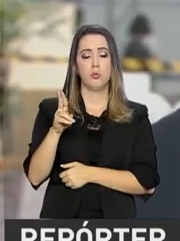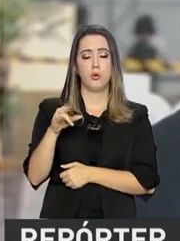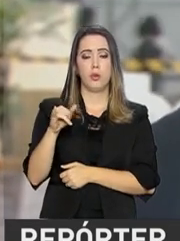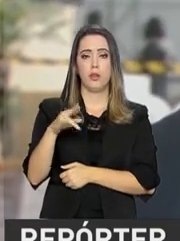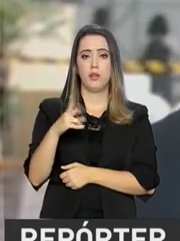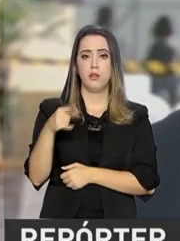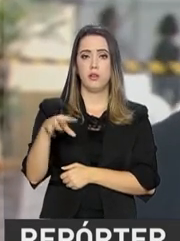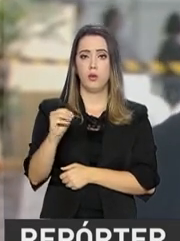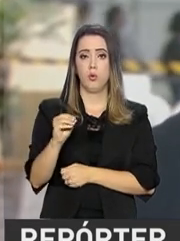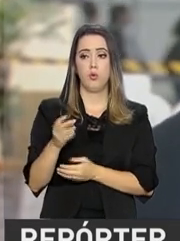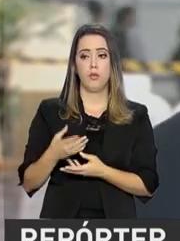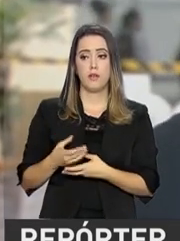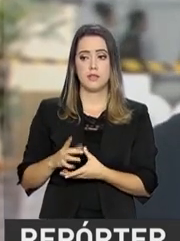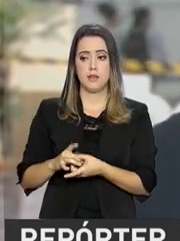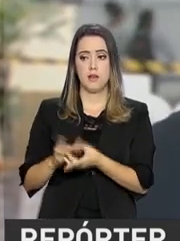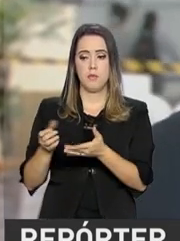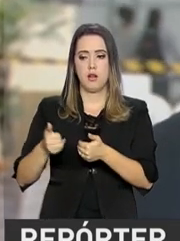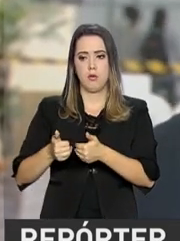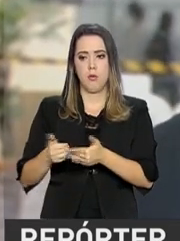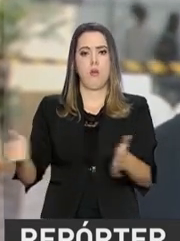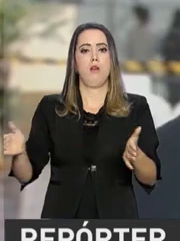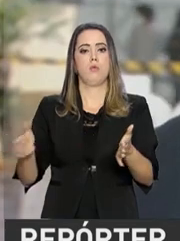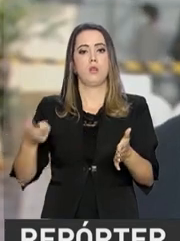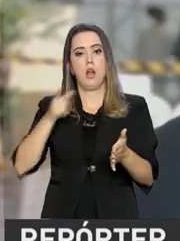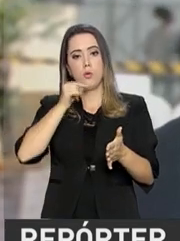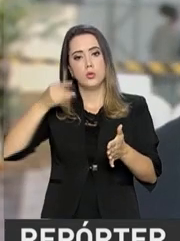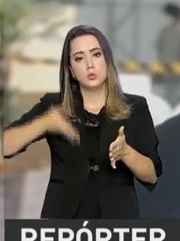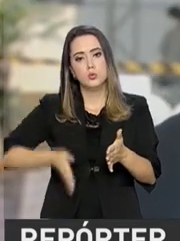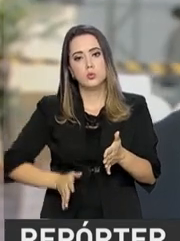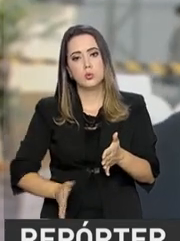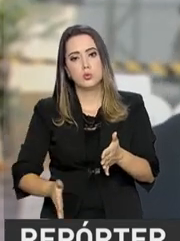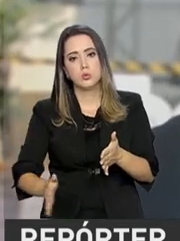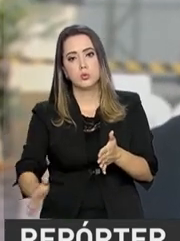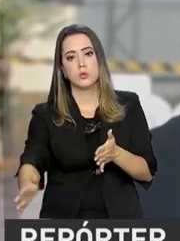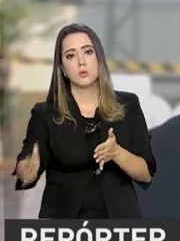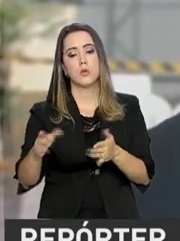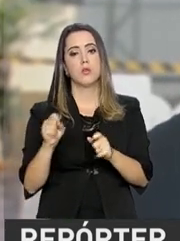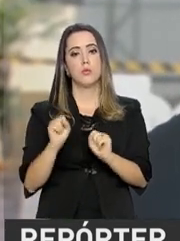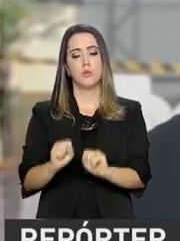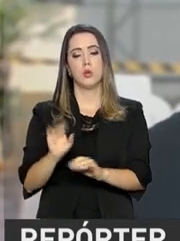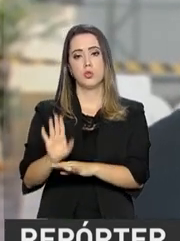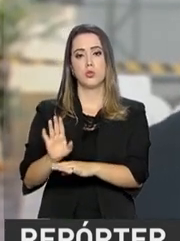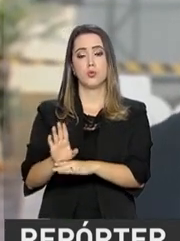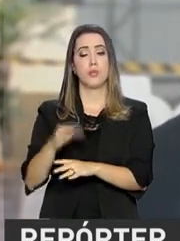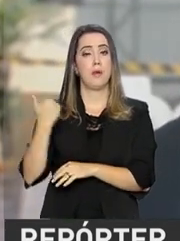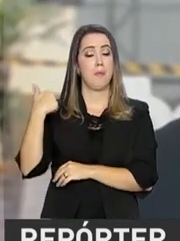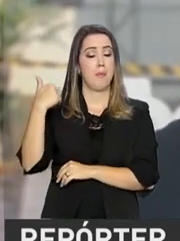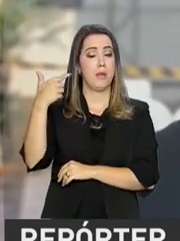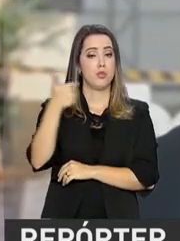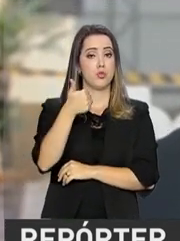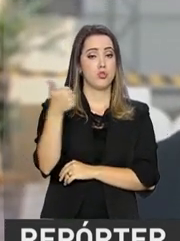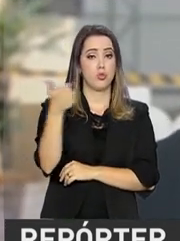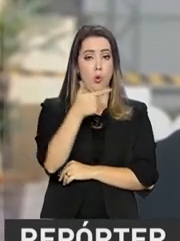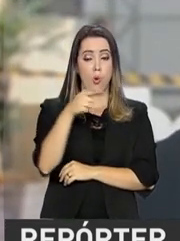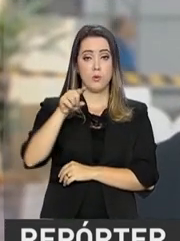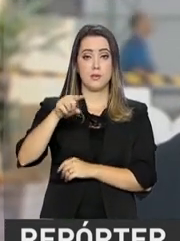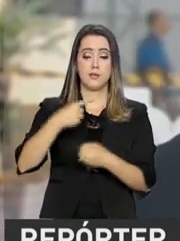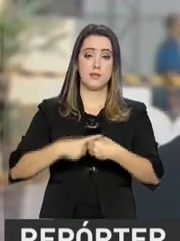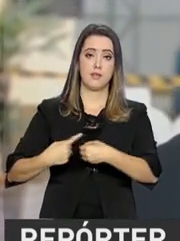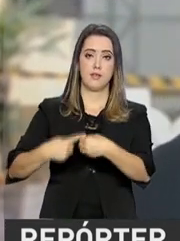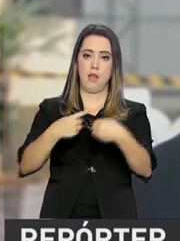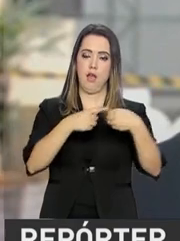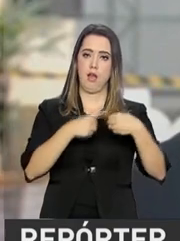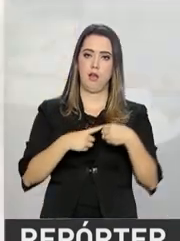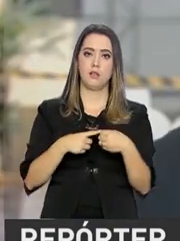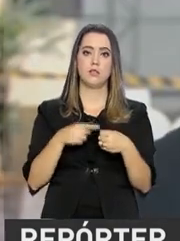liberada para atender um reservatório está mais abaixo que chama-se acauã e que vai poder atender mais dois municípios lá do agreste é